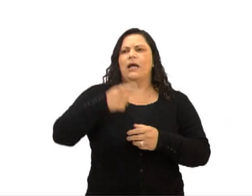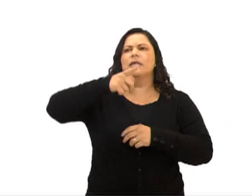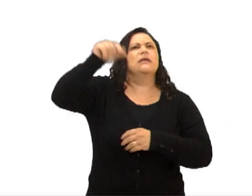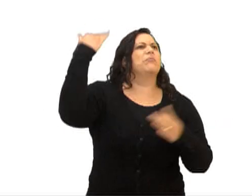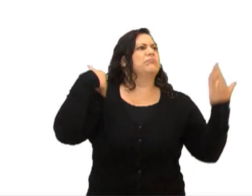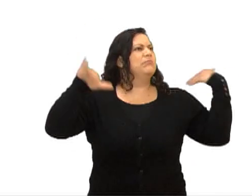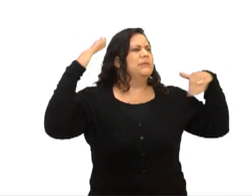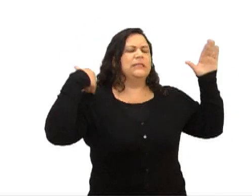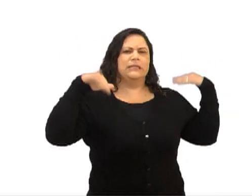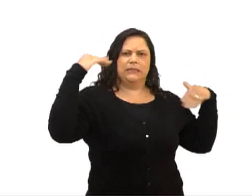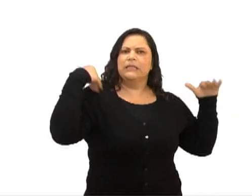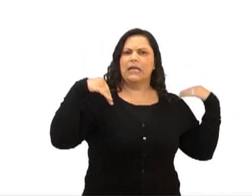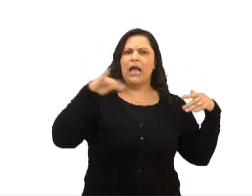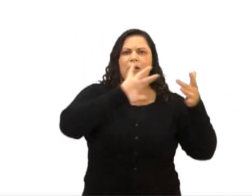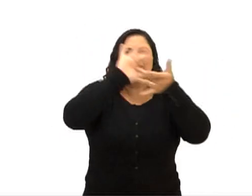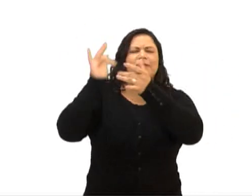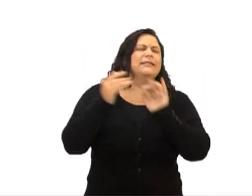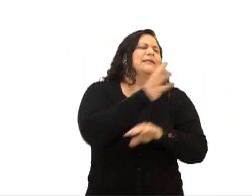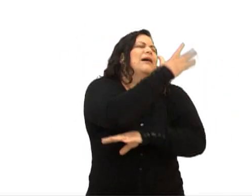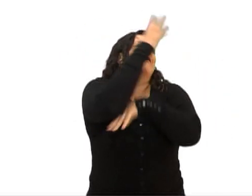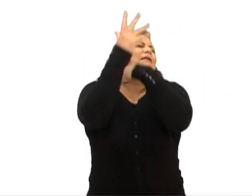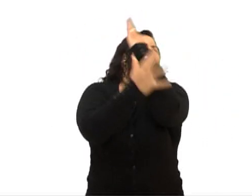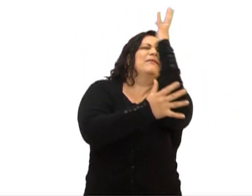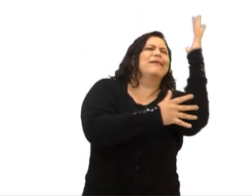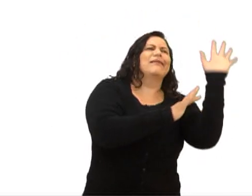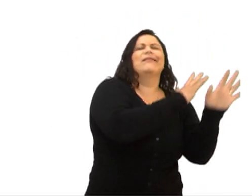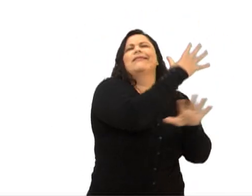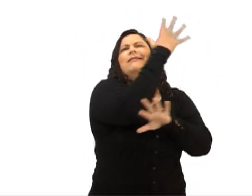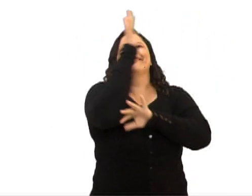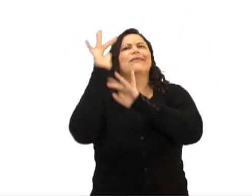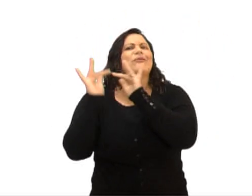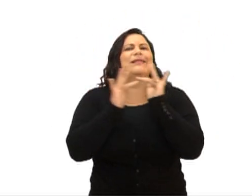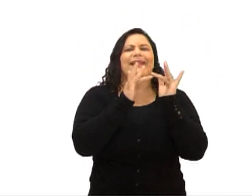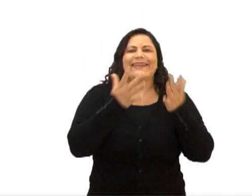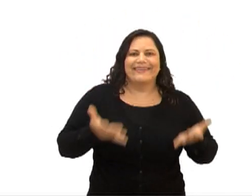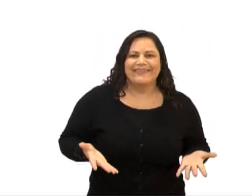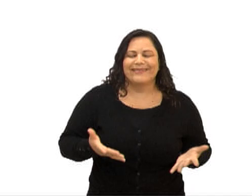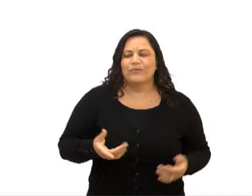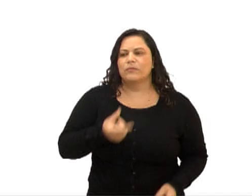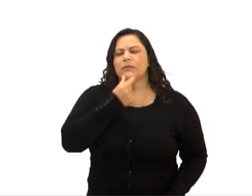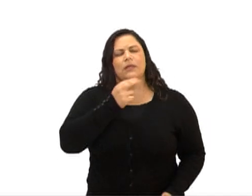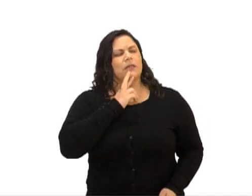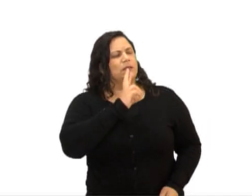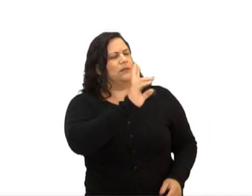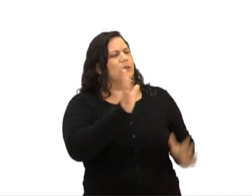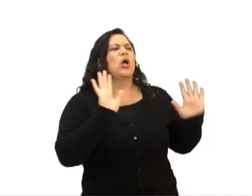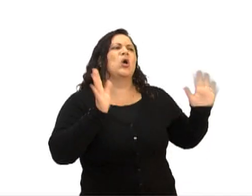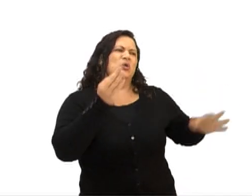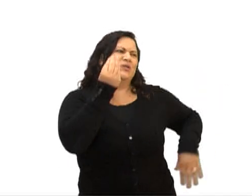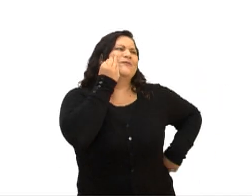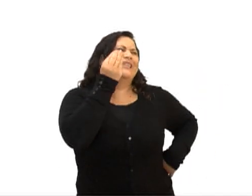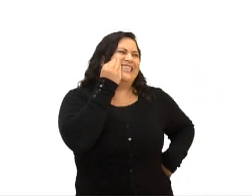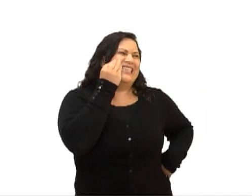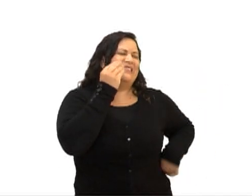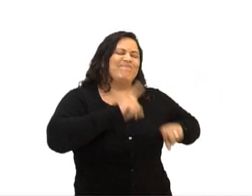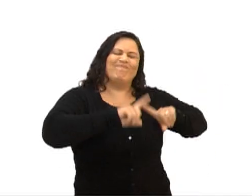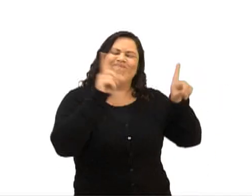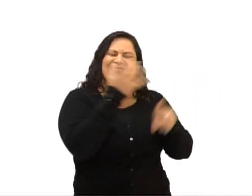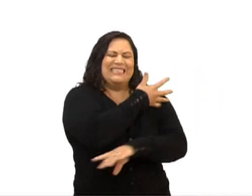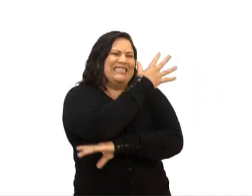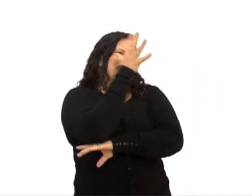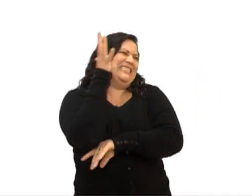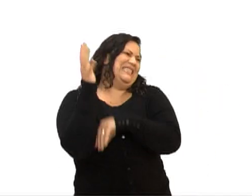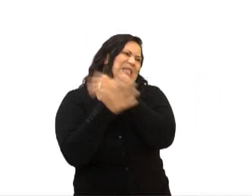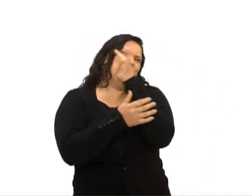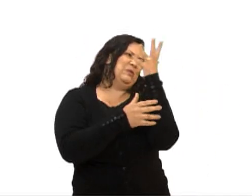e se conectar com a mãe natureza. E aí o Júnior responde, eu já tentei isso, mas a mãe natureza